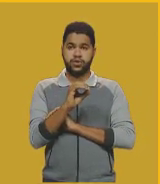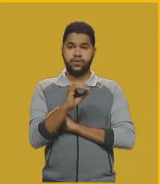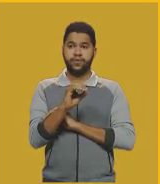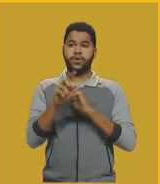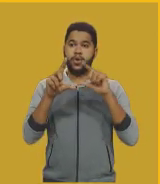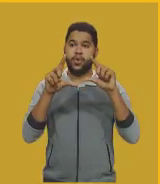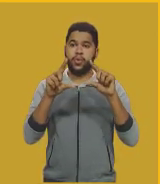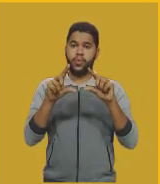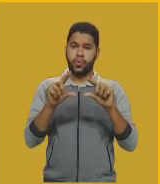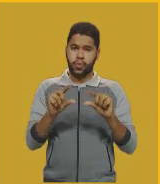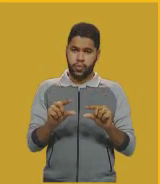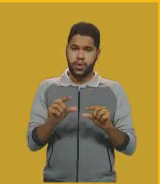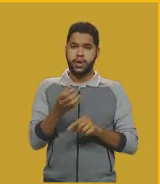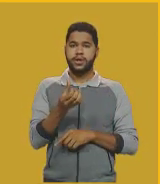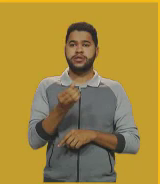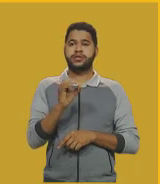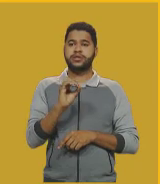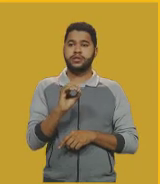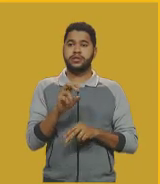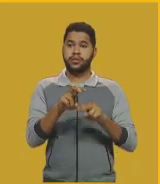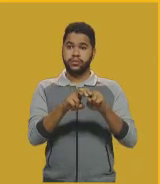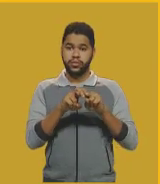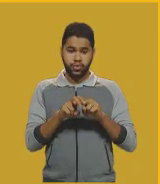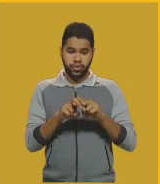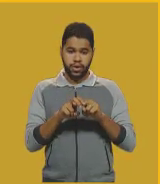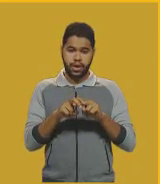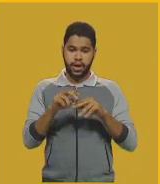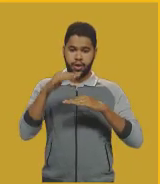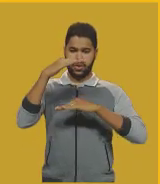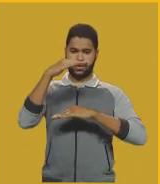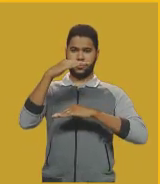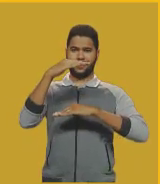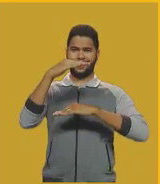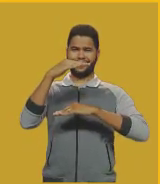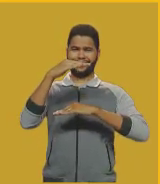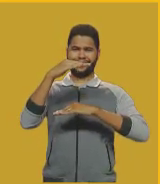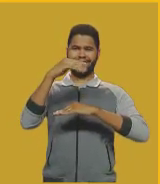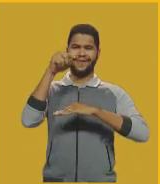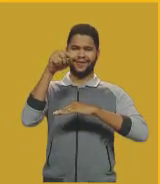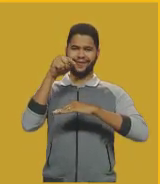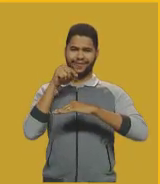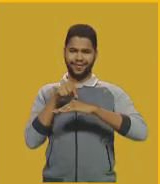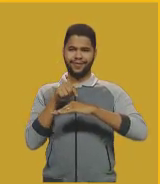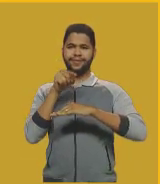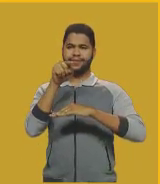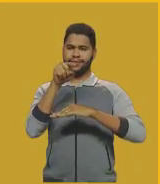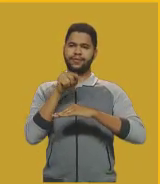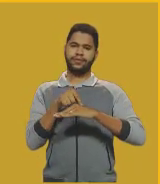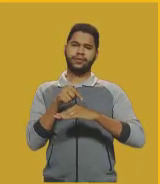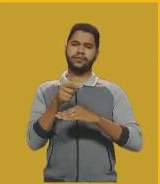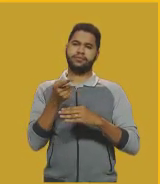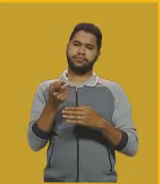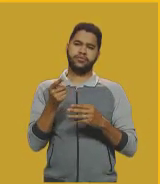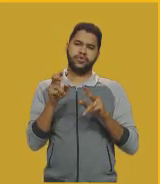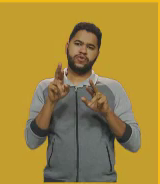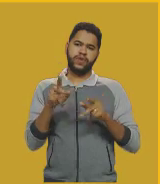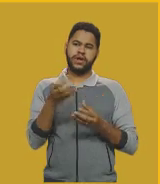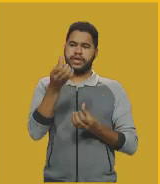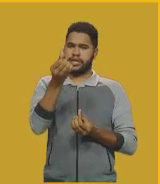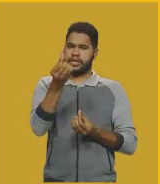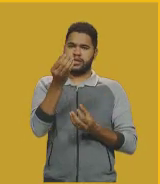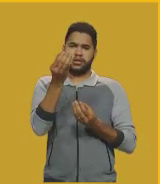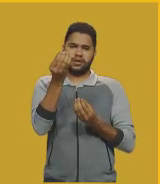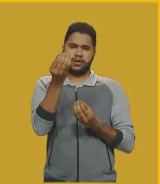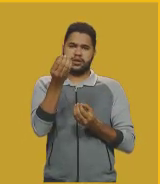de potencial de 60 volts, e por ele estar ligado em paralelo com o de baixo, no de baixo também vai ser uma diferença de potencial de 60